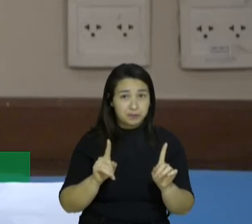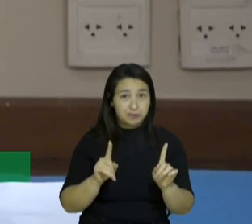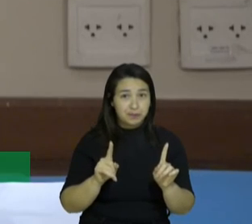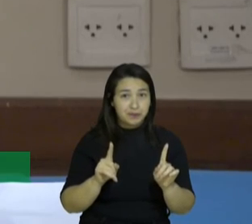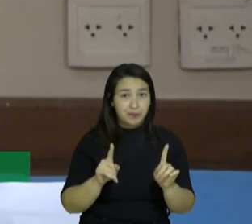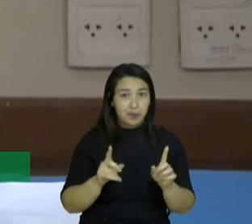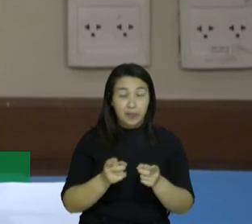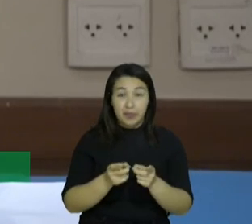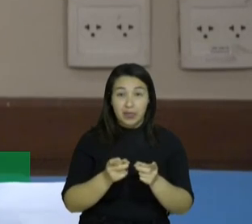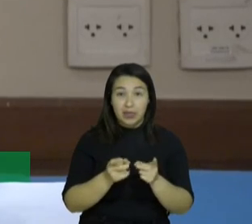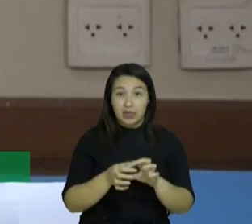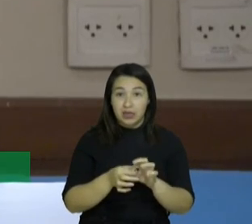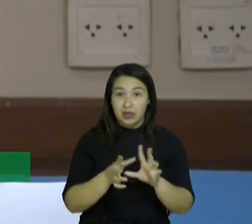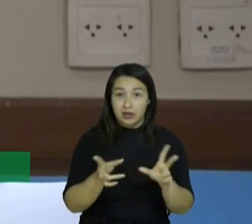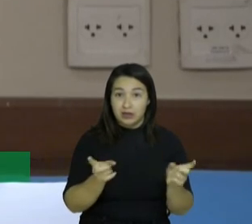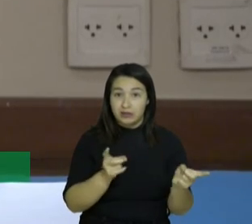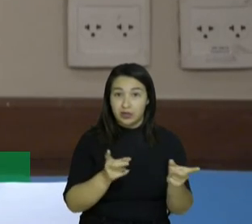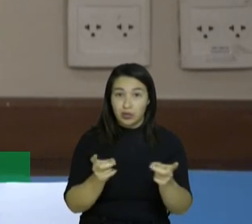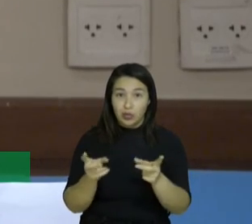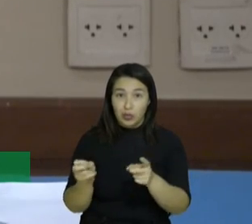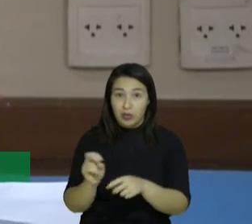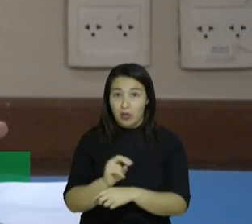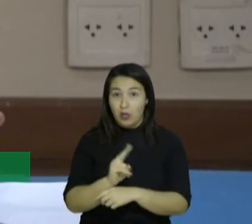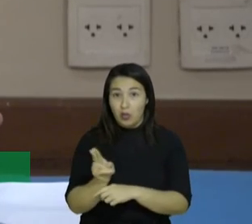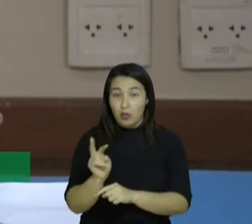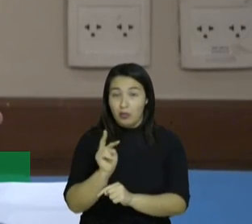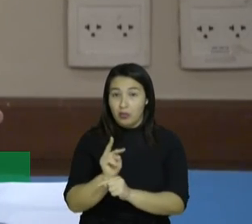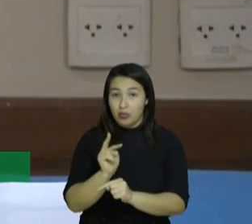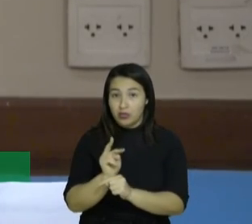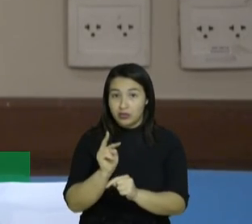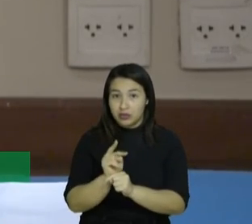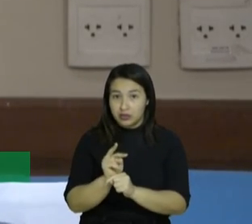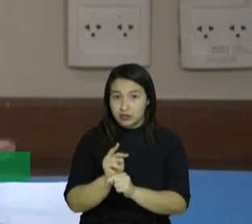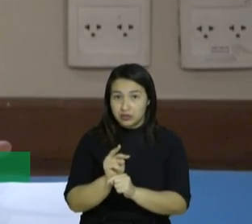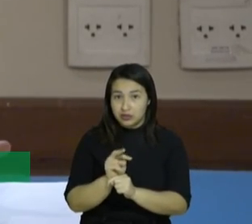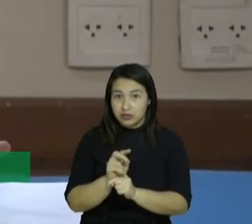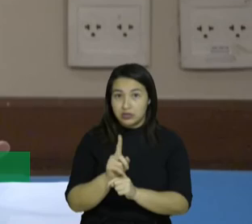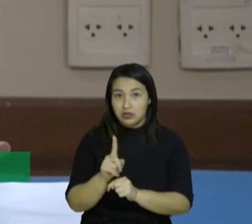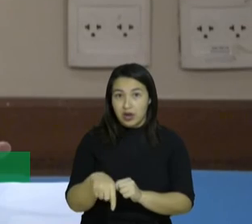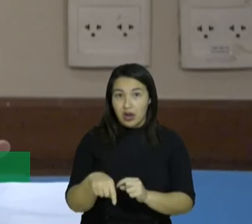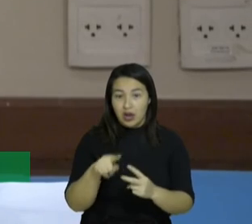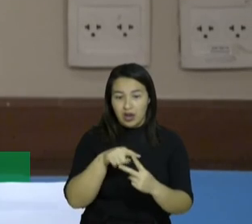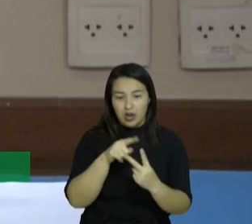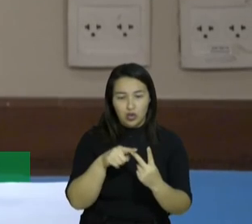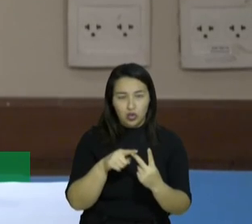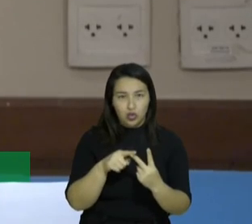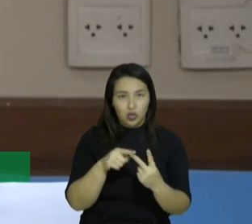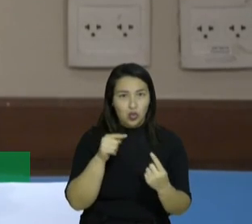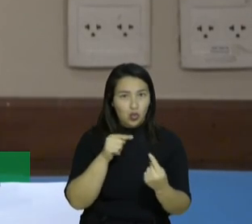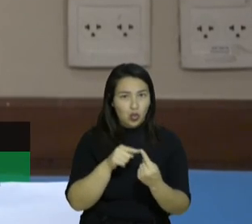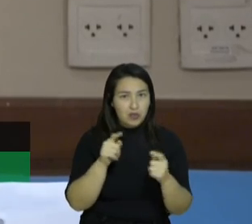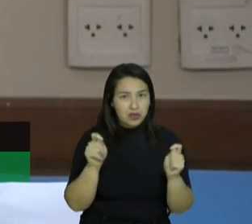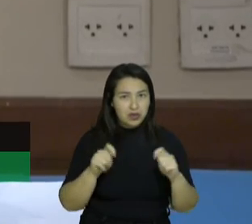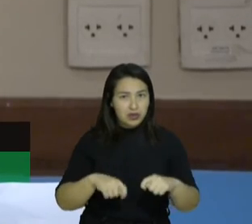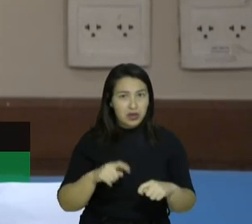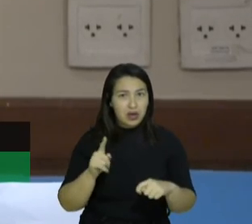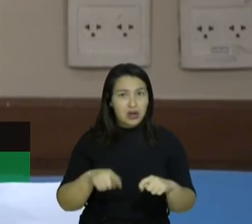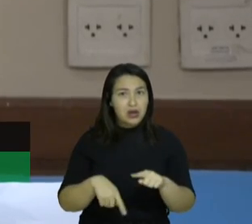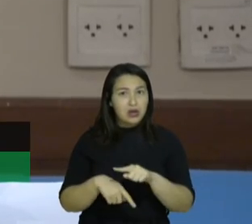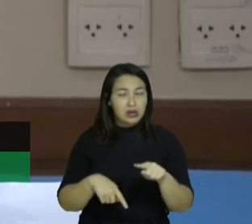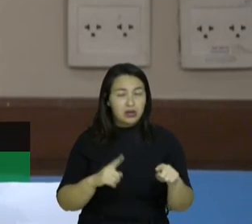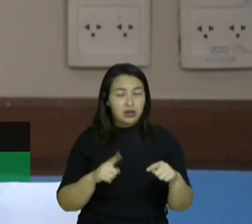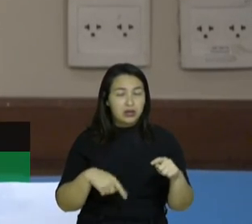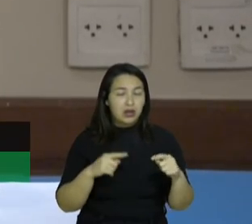livre comércio ou protecionismo de largada como dois modelos ideais eu vou considerar como ferramentas de